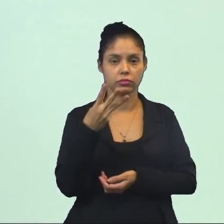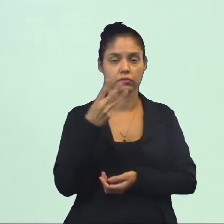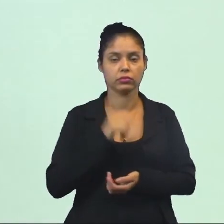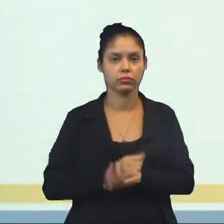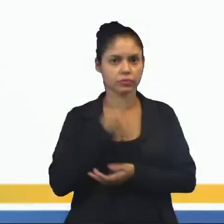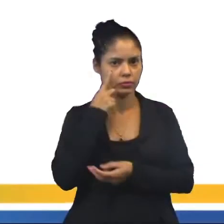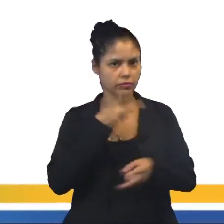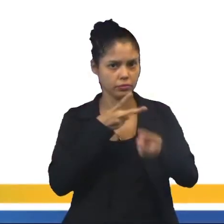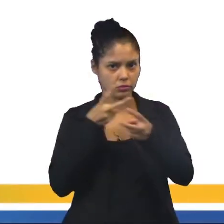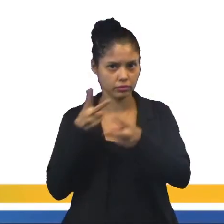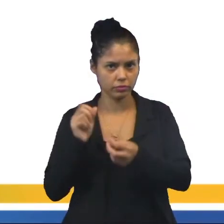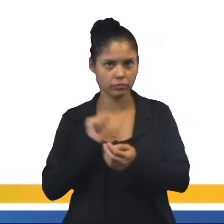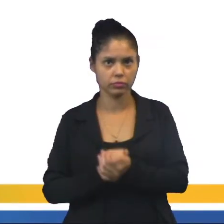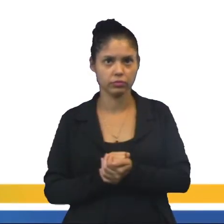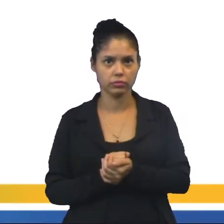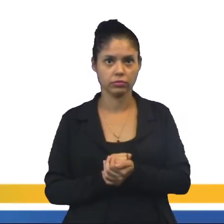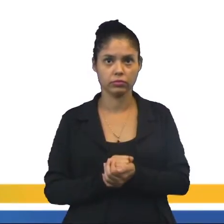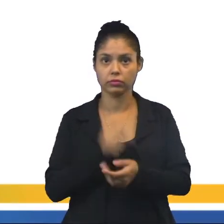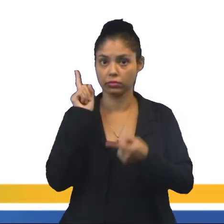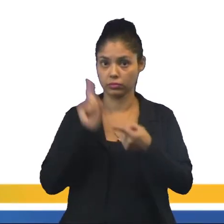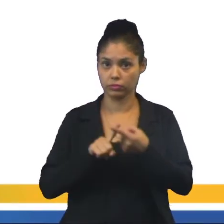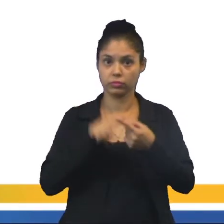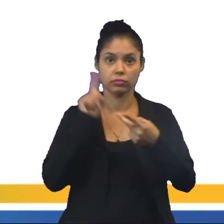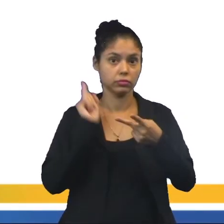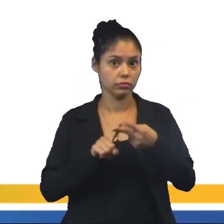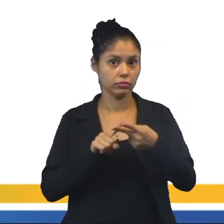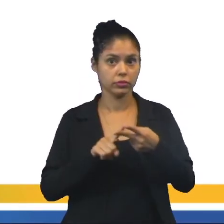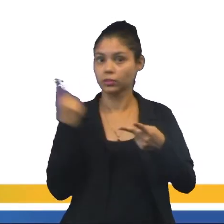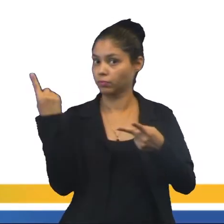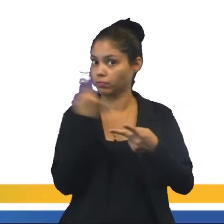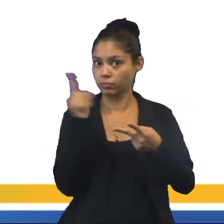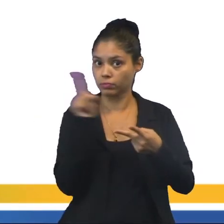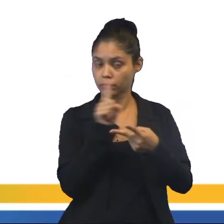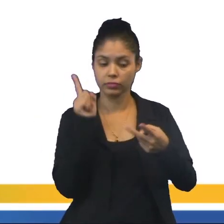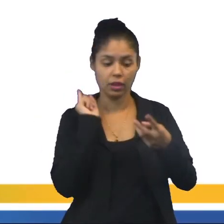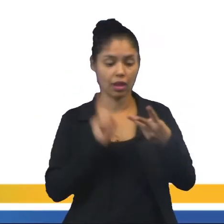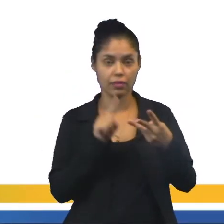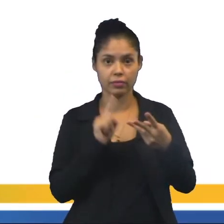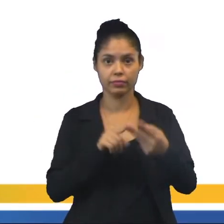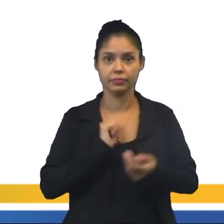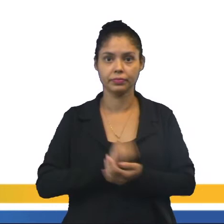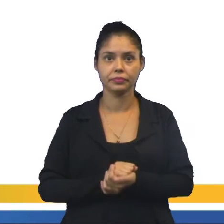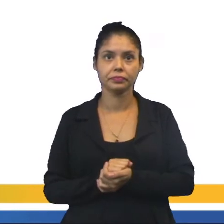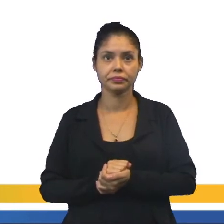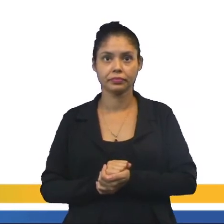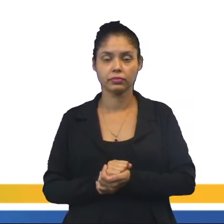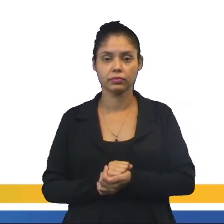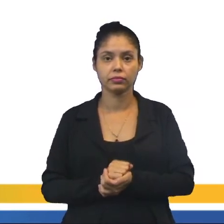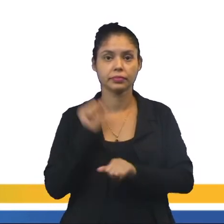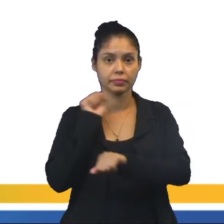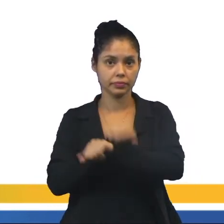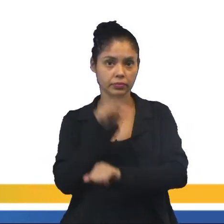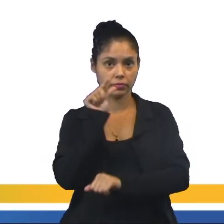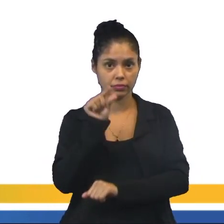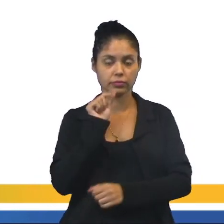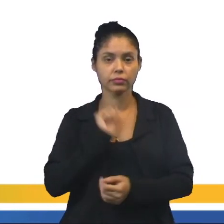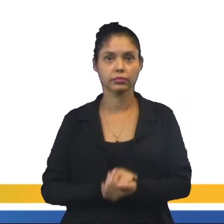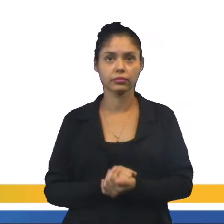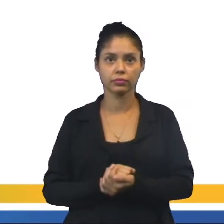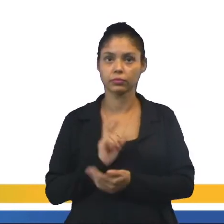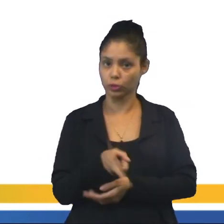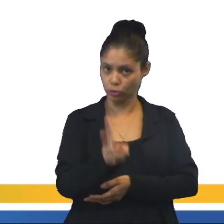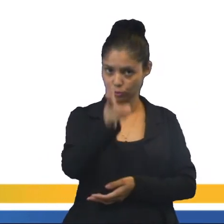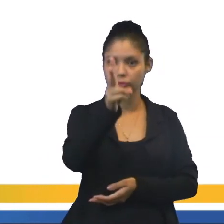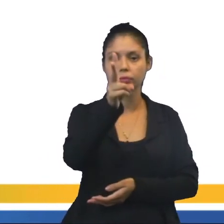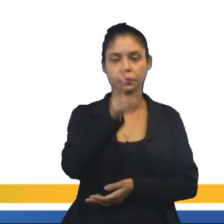E observa aqui eu tô aqui a primeira segunda eu não toquei mas eu fiz a contagem eu dei uma pausa de tempo ali mas